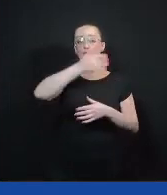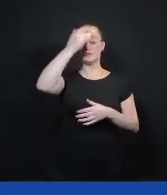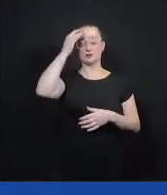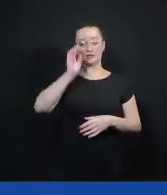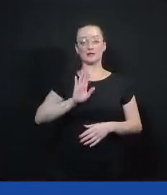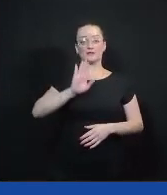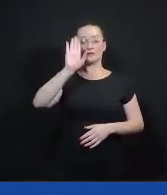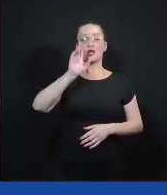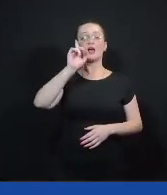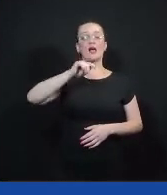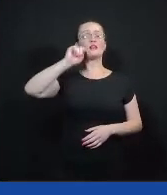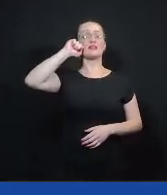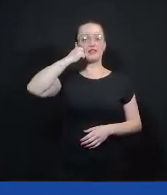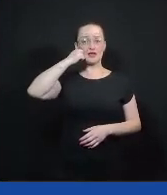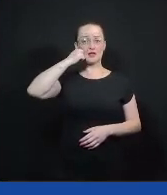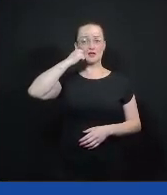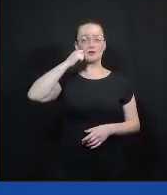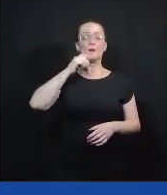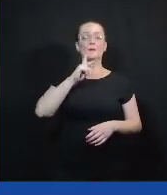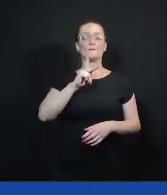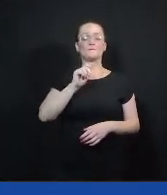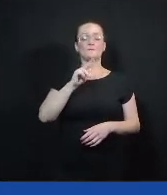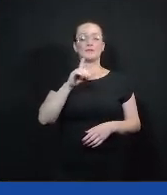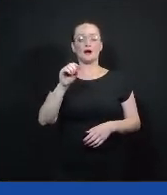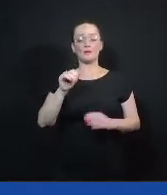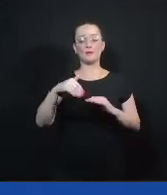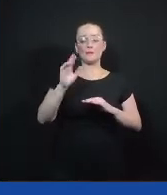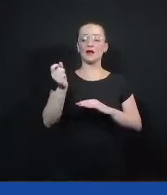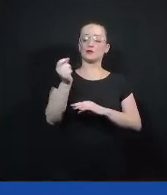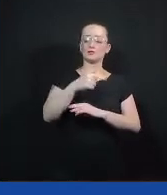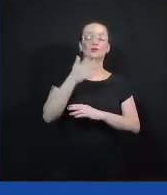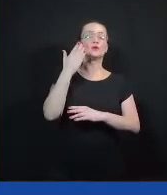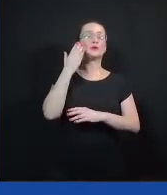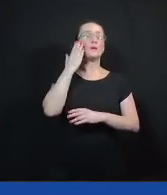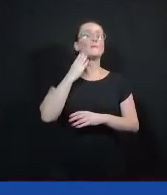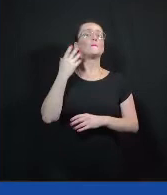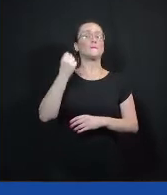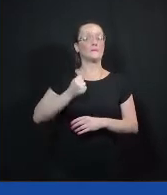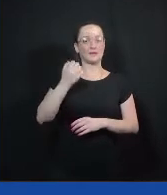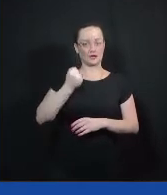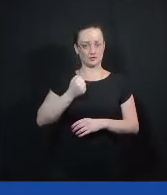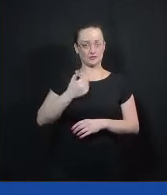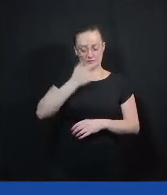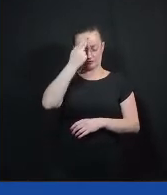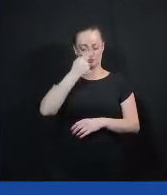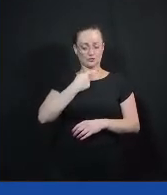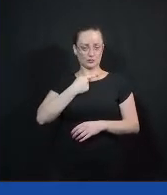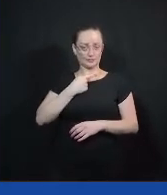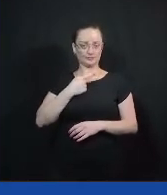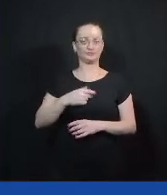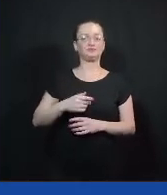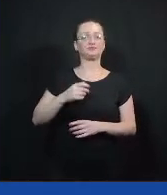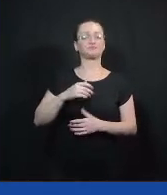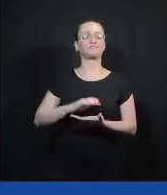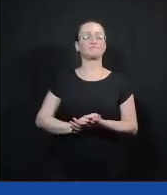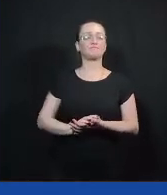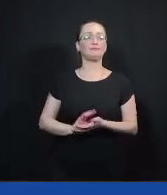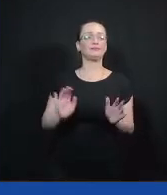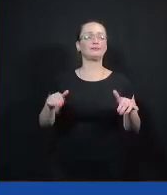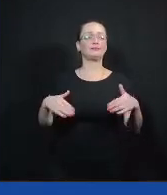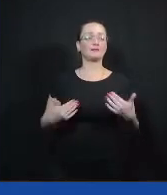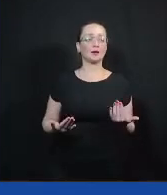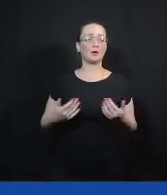branco, como negros e pardos, ultrapassaram a proporção daqueles que se declaram como brancos, né? A gente